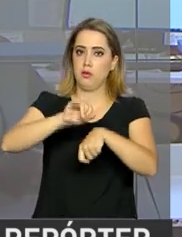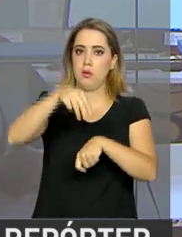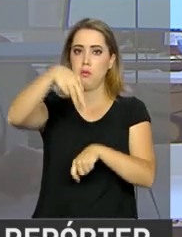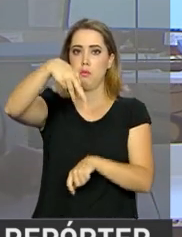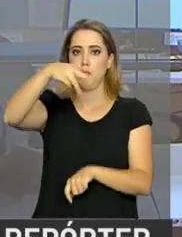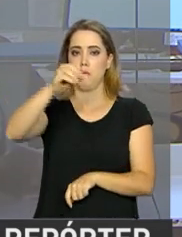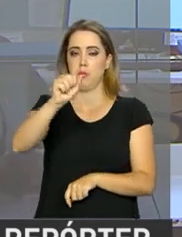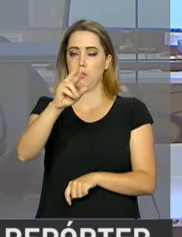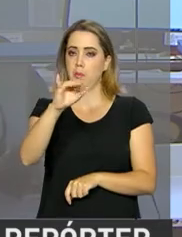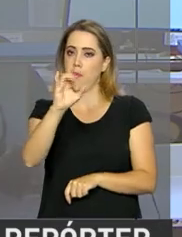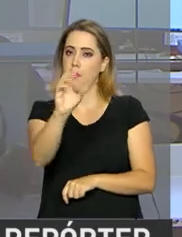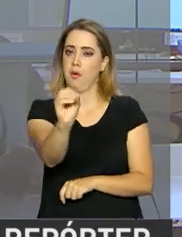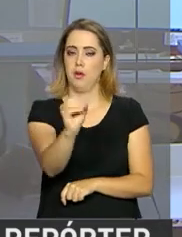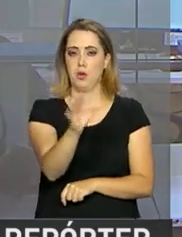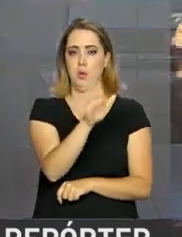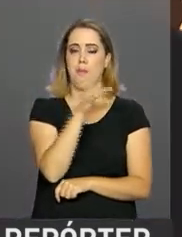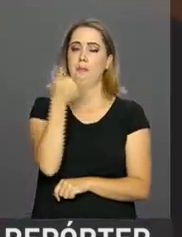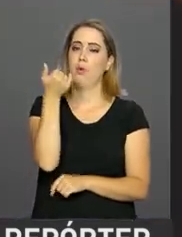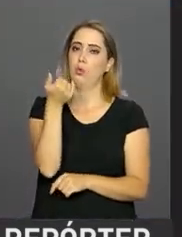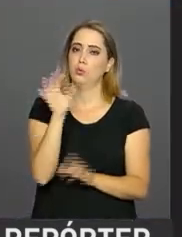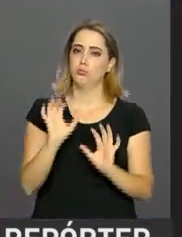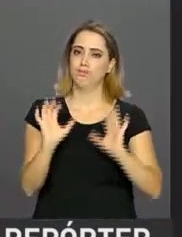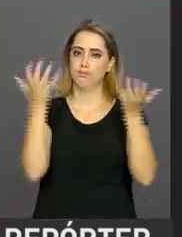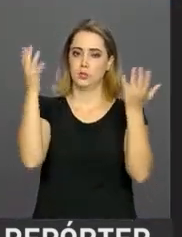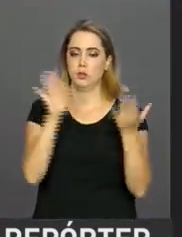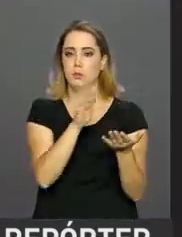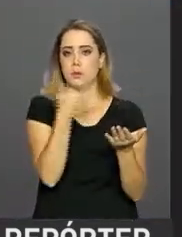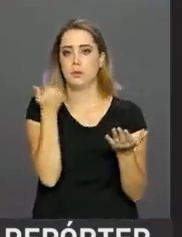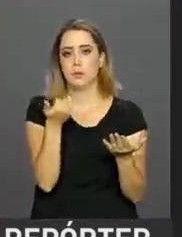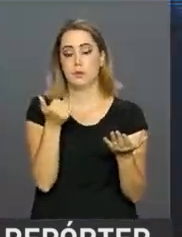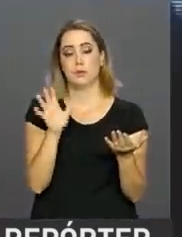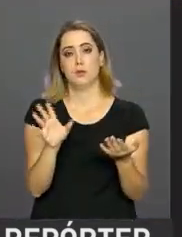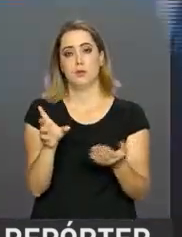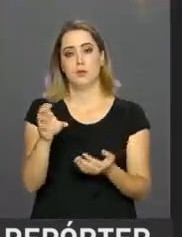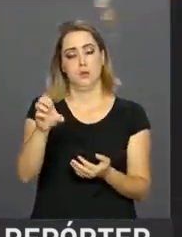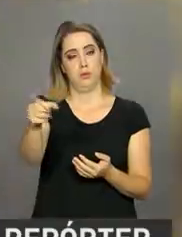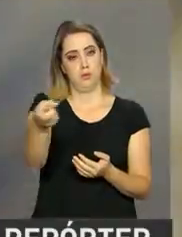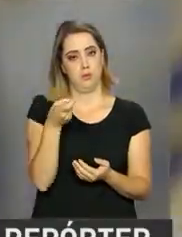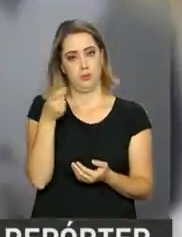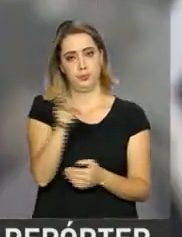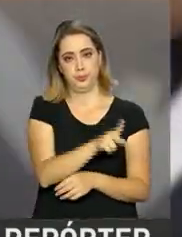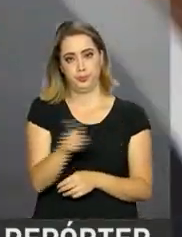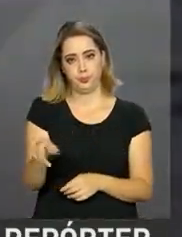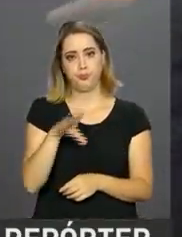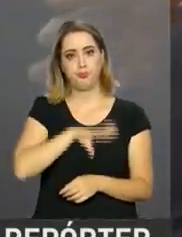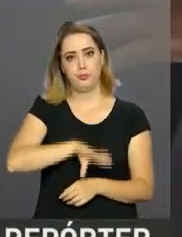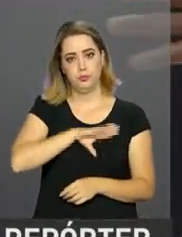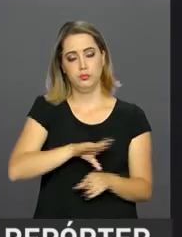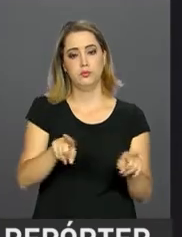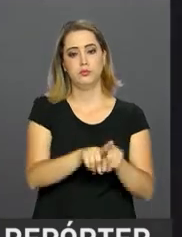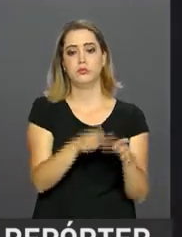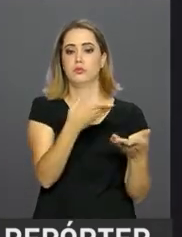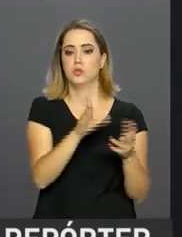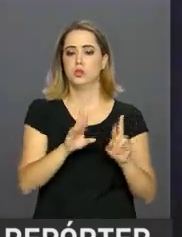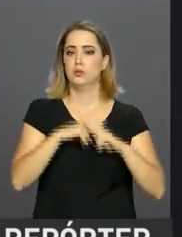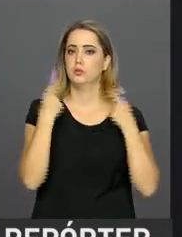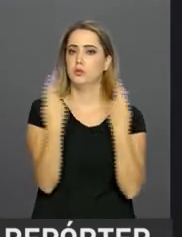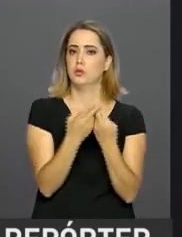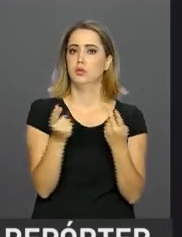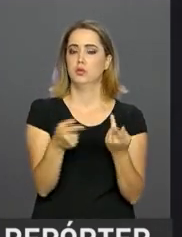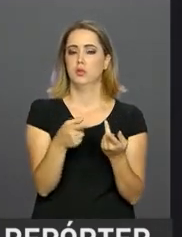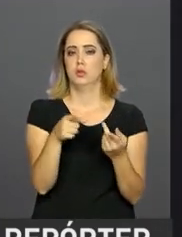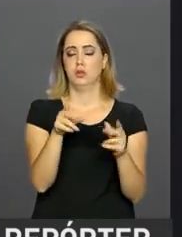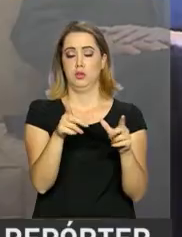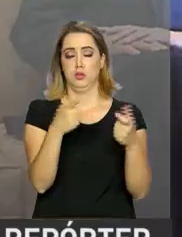de portugal o presidente teme chegou a lisboa na madrugada desta terça-feira ele teve uma reunião no palácio de belém com